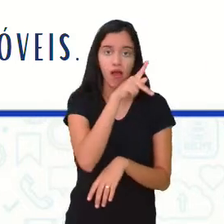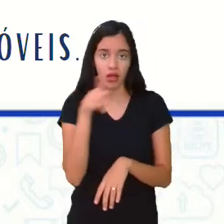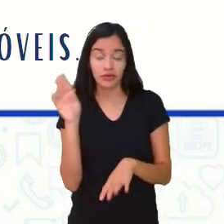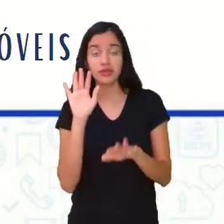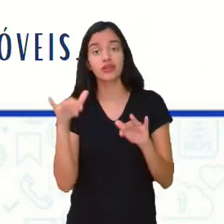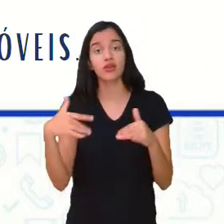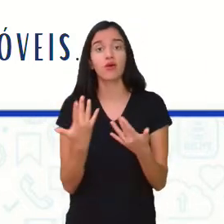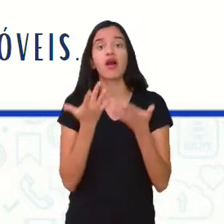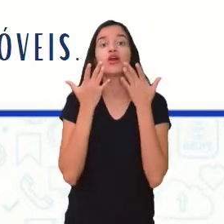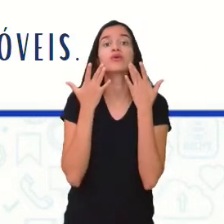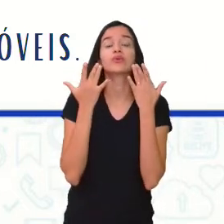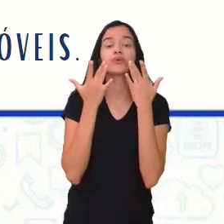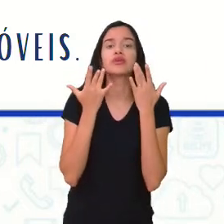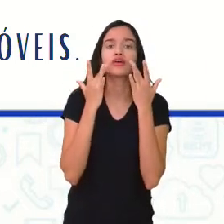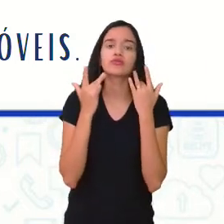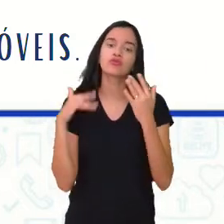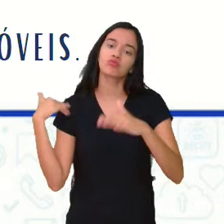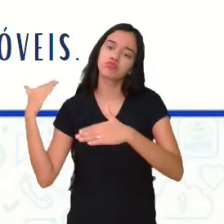foi